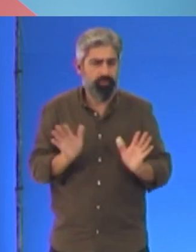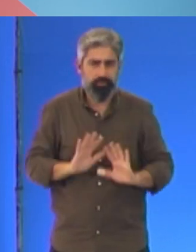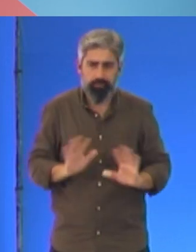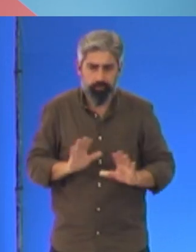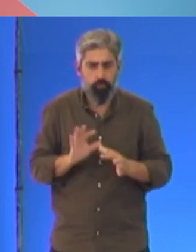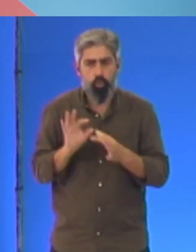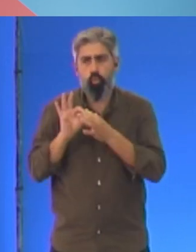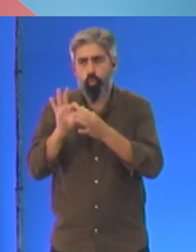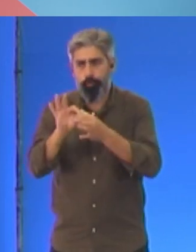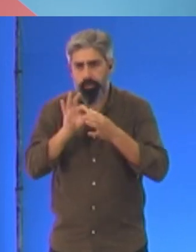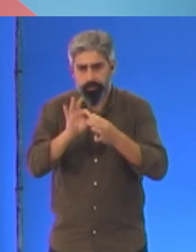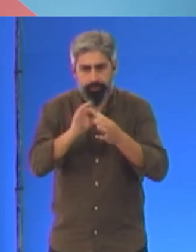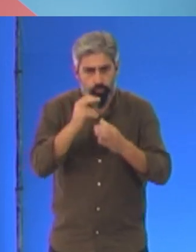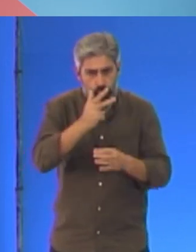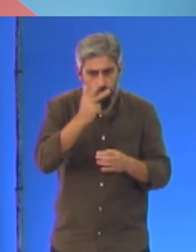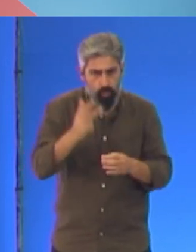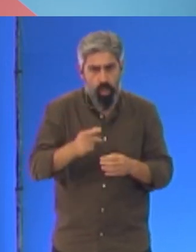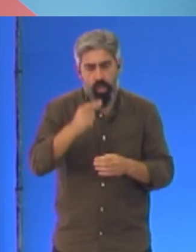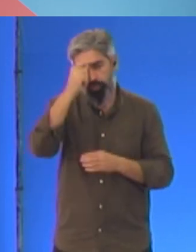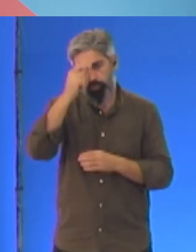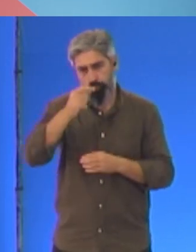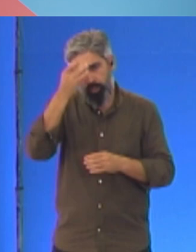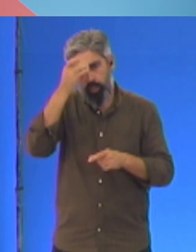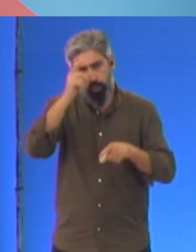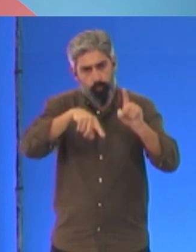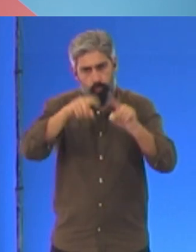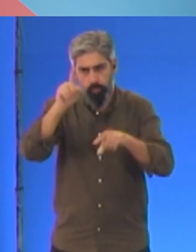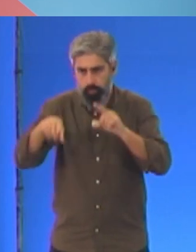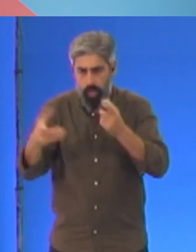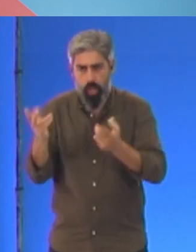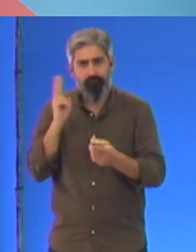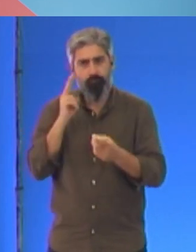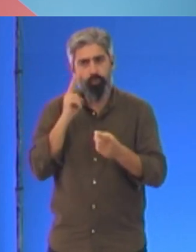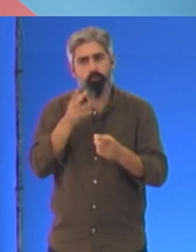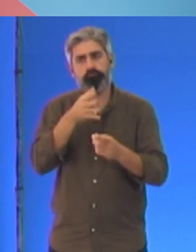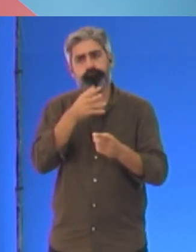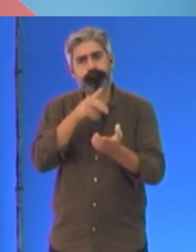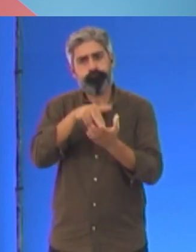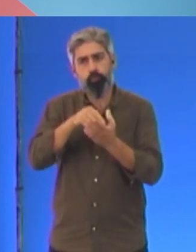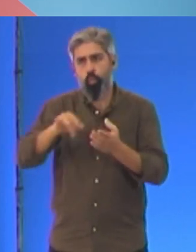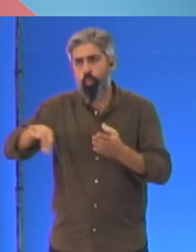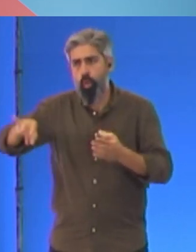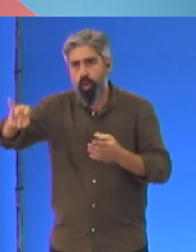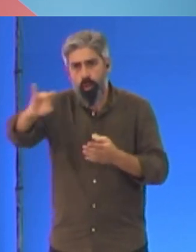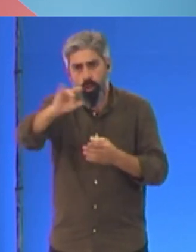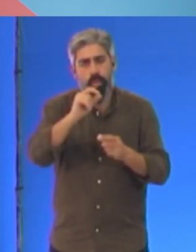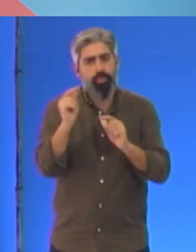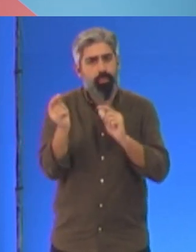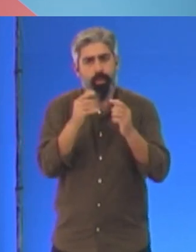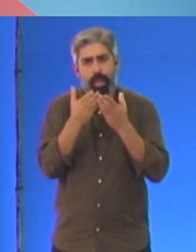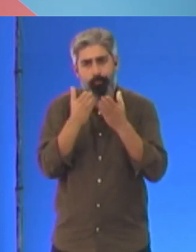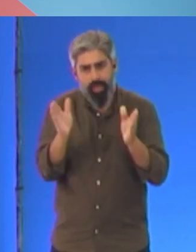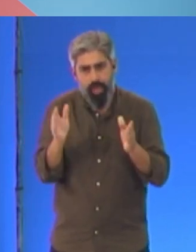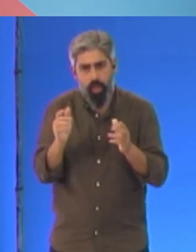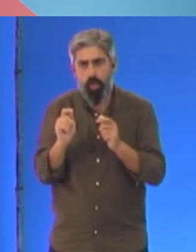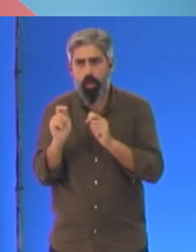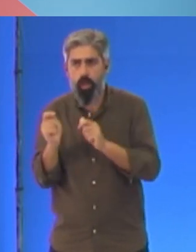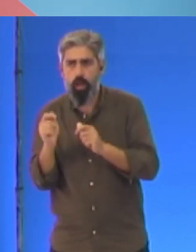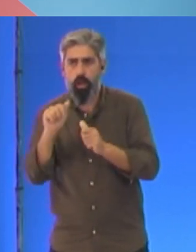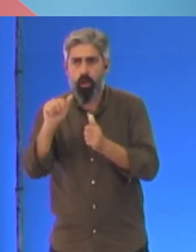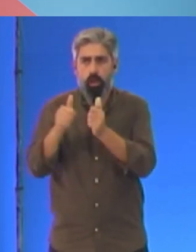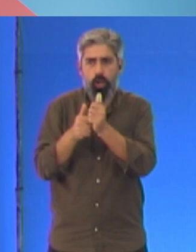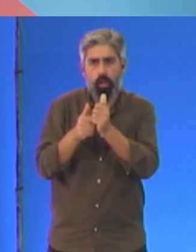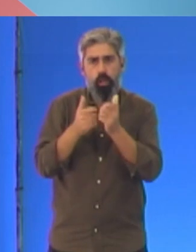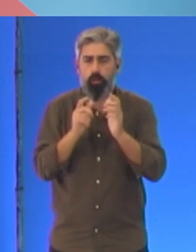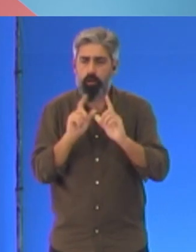de cooperação Total com respeito pela pluralidade valorização da intervenção local debate aberto sem tutelas e uma profunda